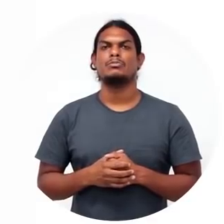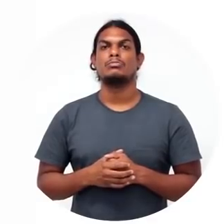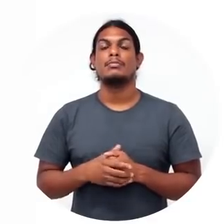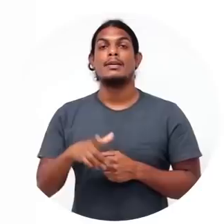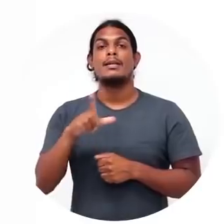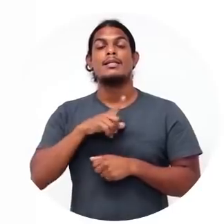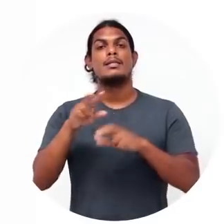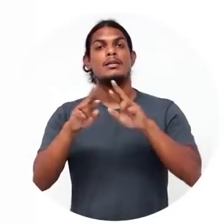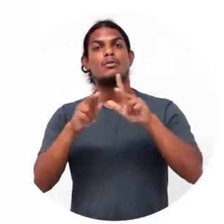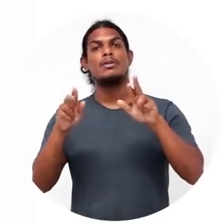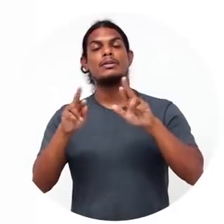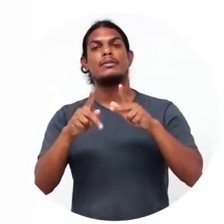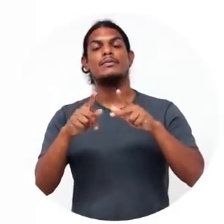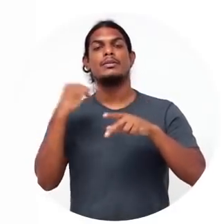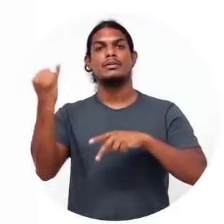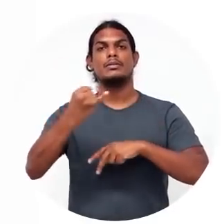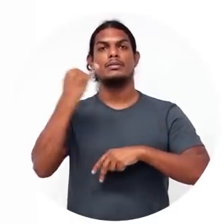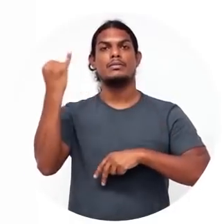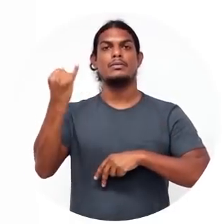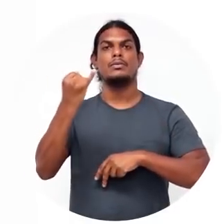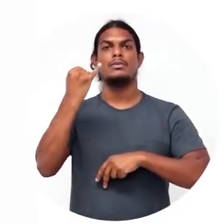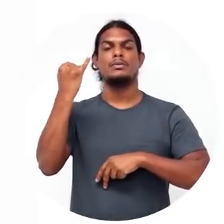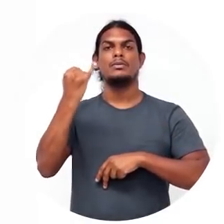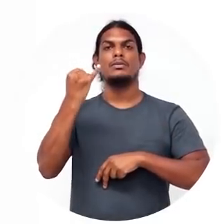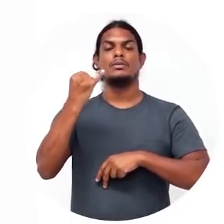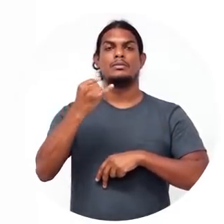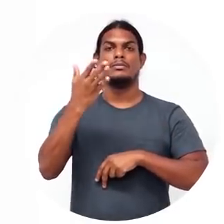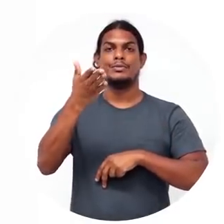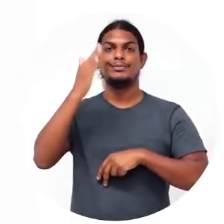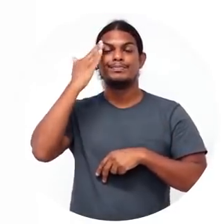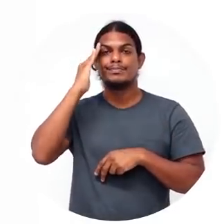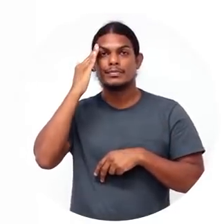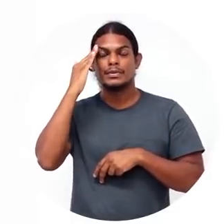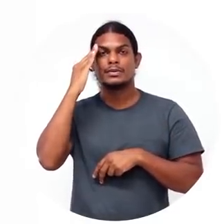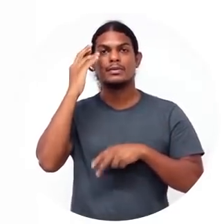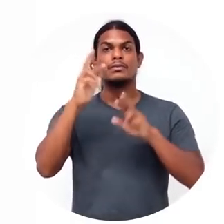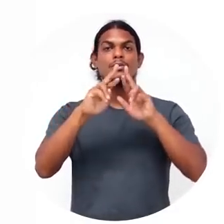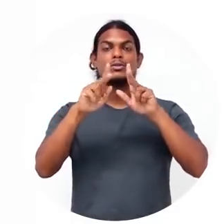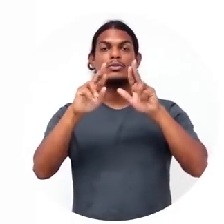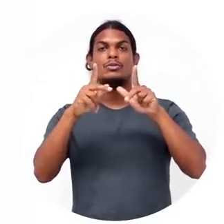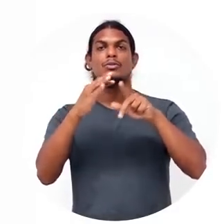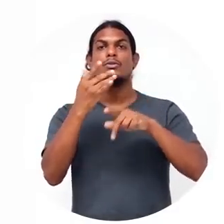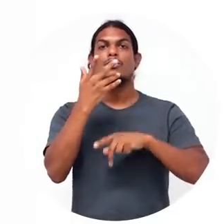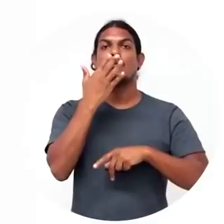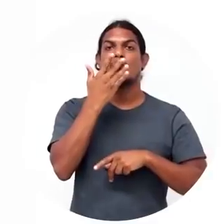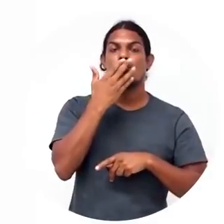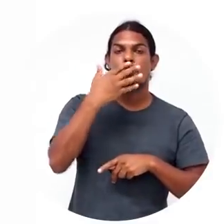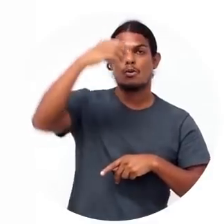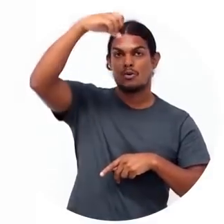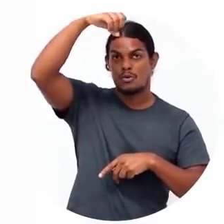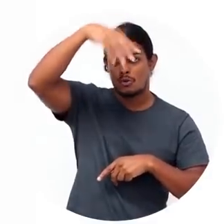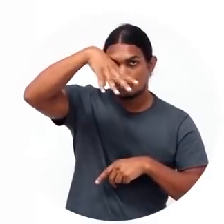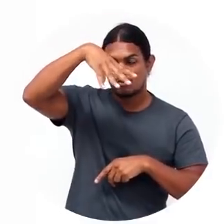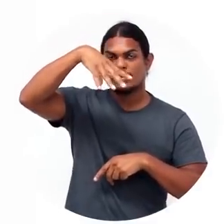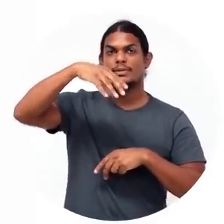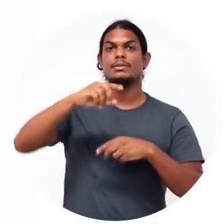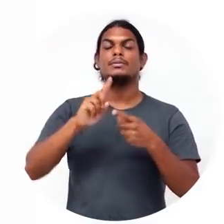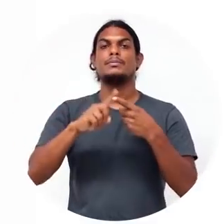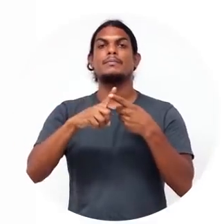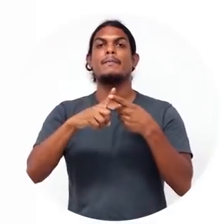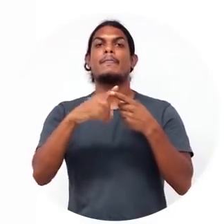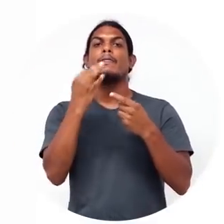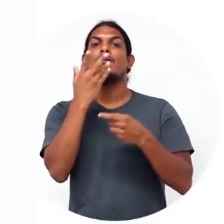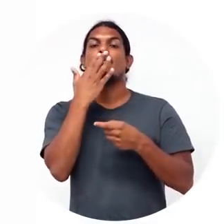E aí existe uma diferença muito importante de ser compreendida, que é a diferença entre cor-luz